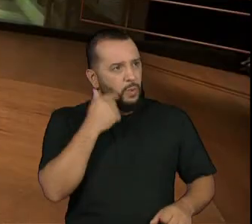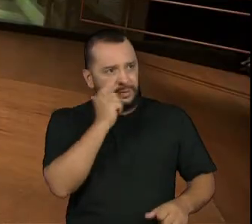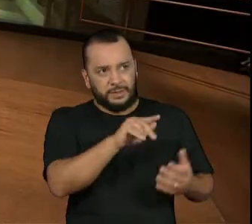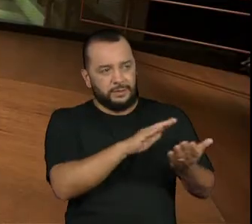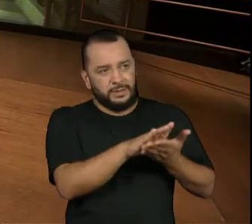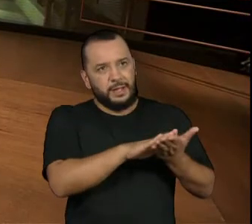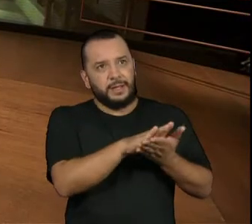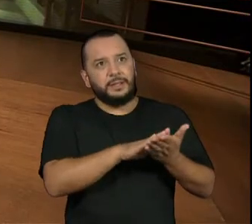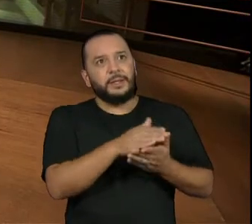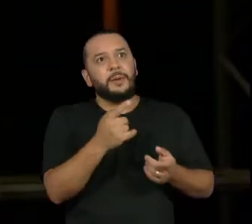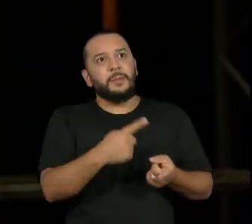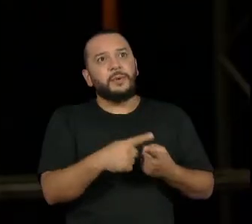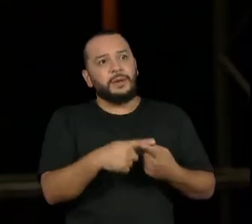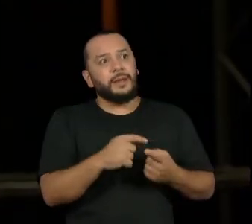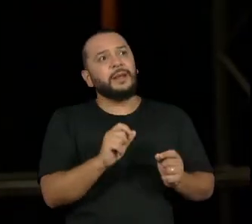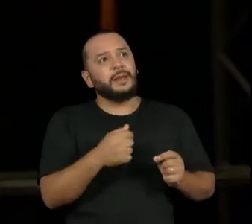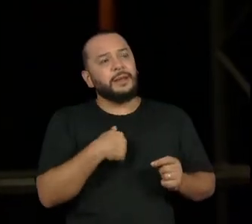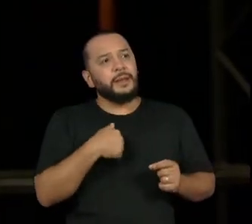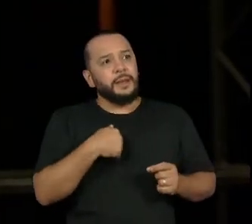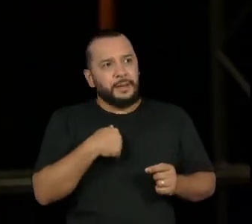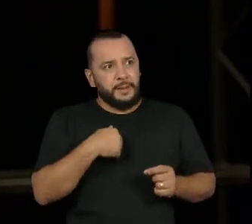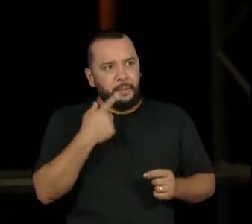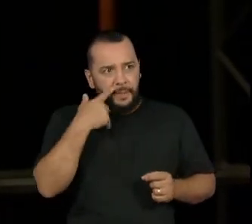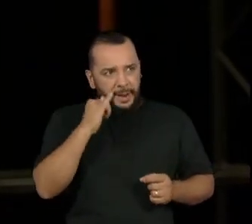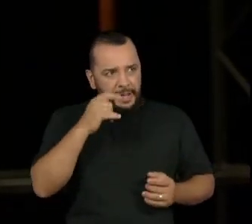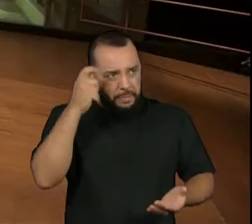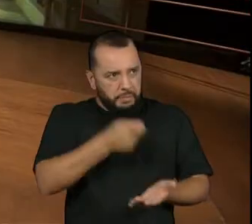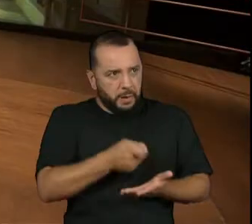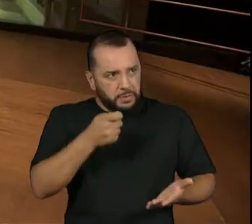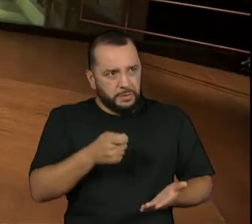ao Severo Salim, né?